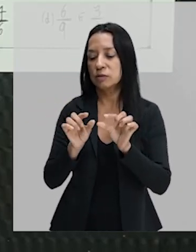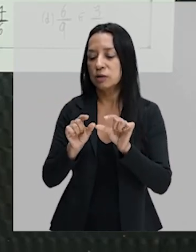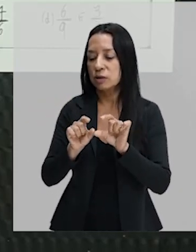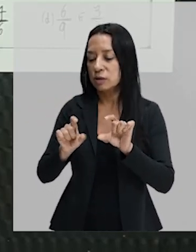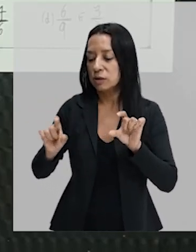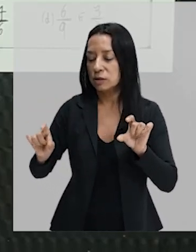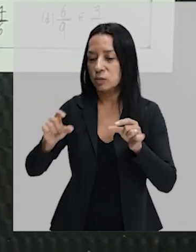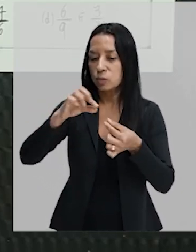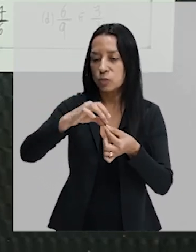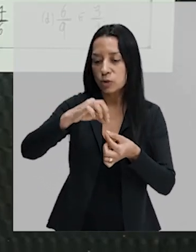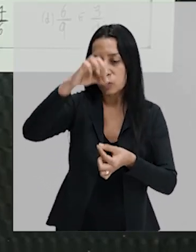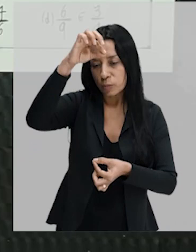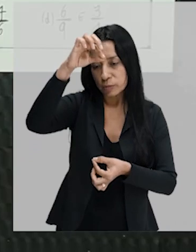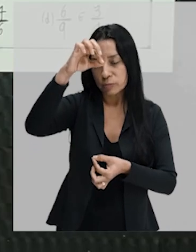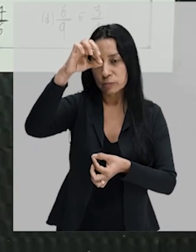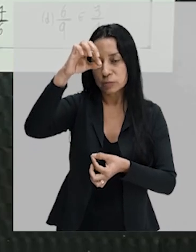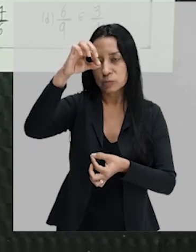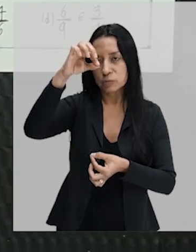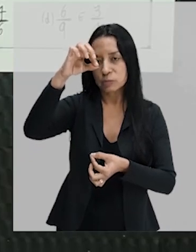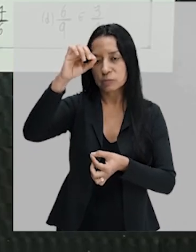ó,